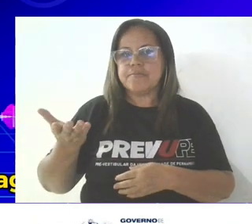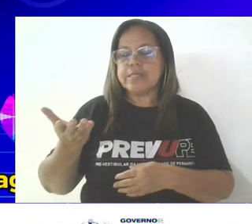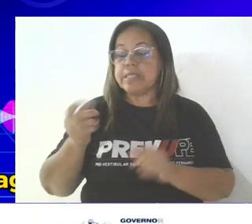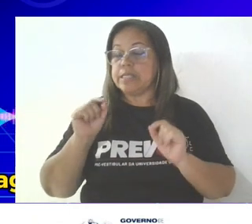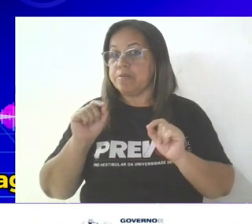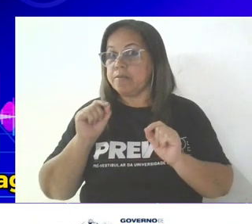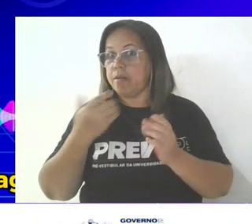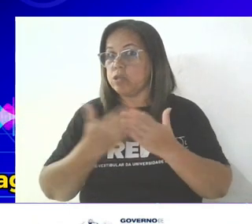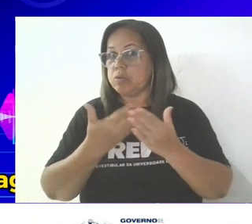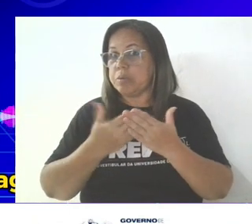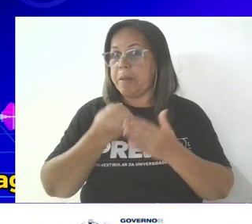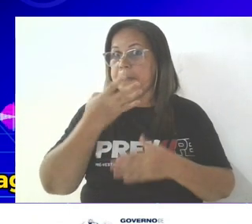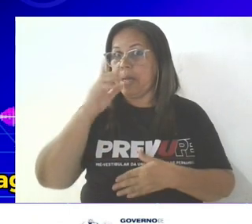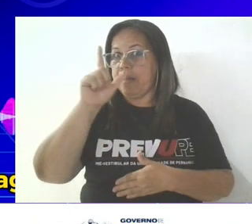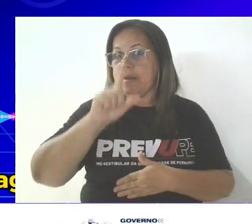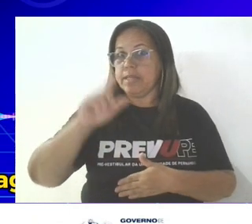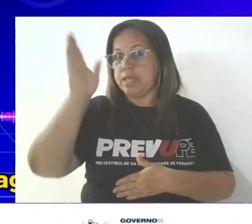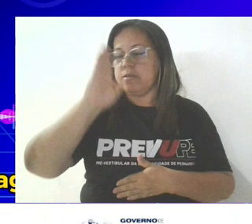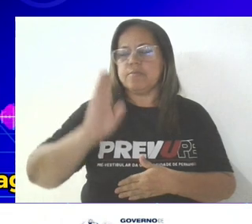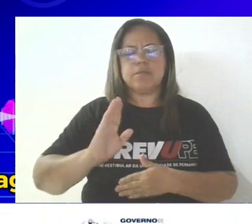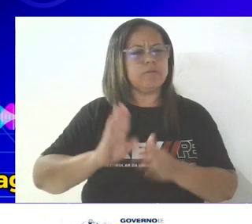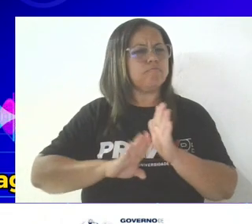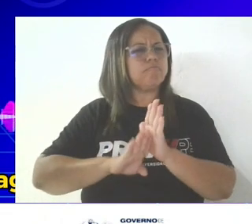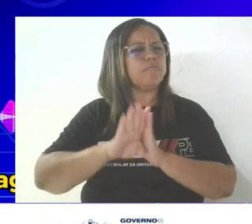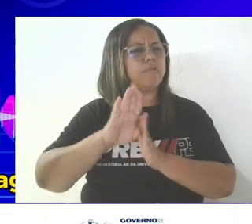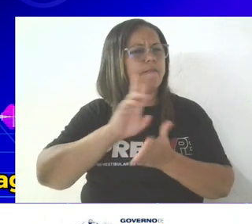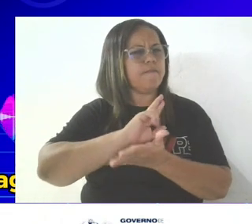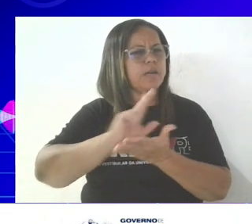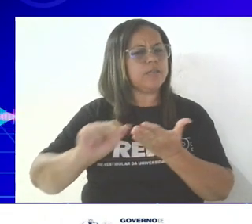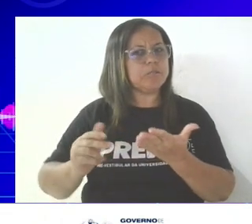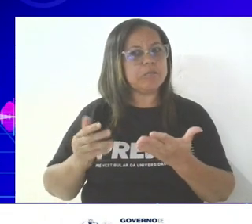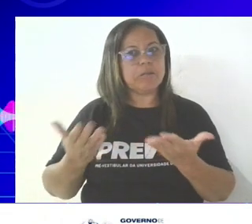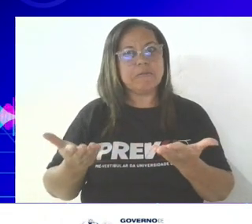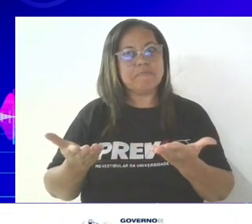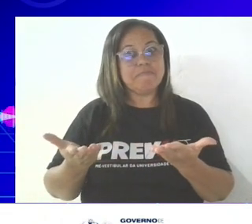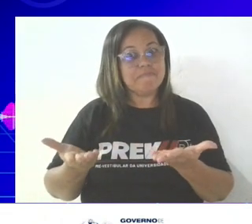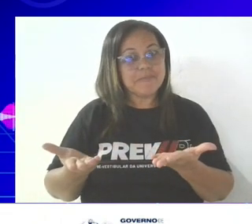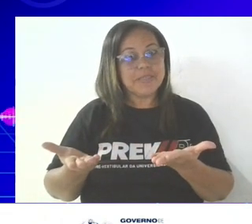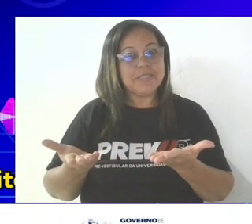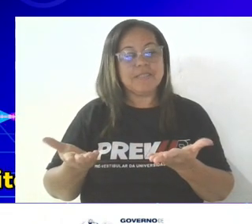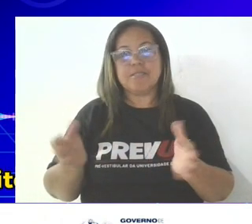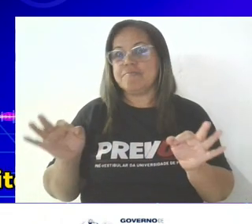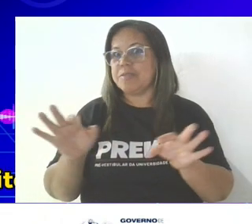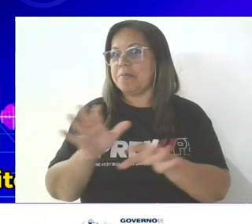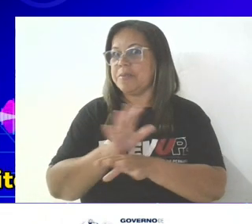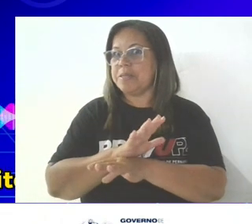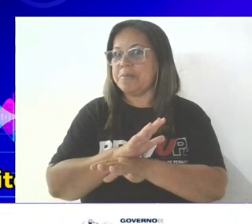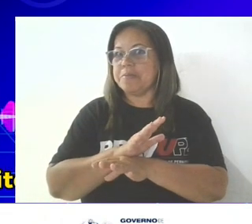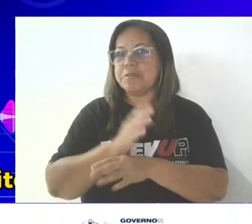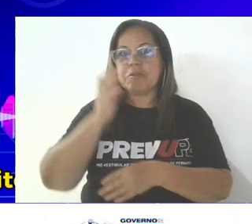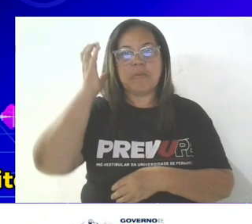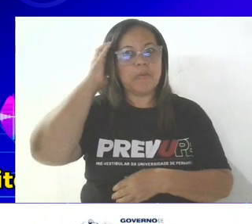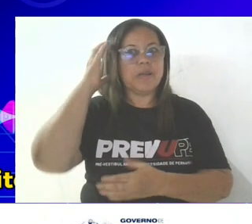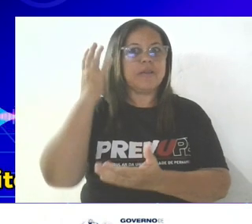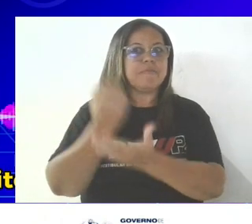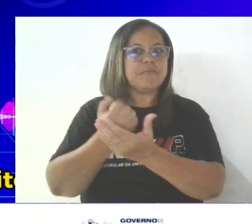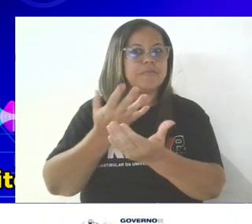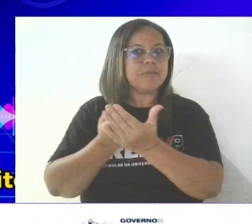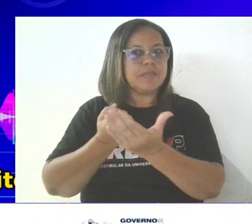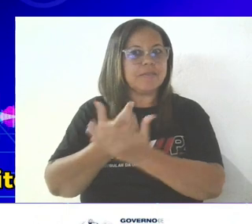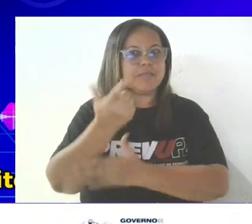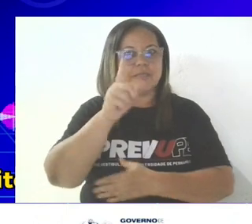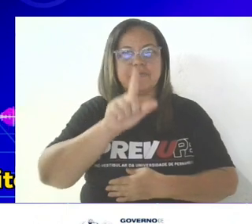manda bem na literatura brasileira vai ter várias vantagens é isso pessoal encerramos mais um episódio do